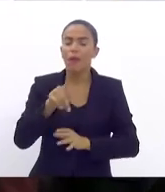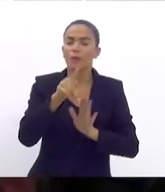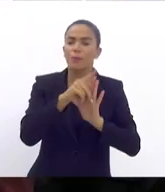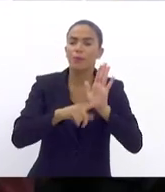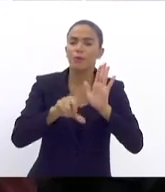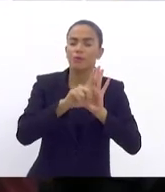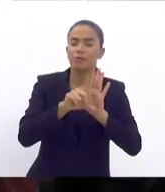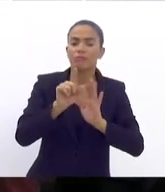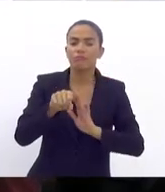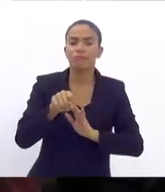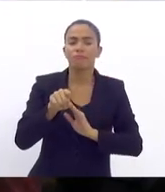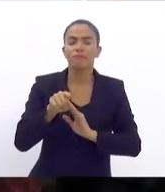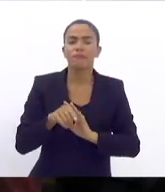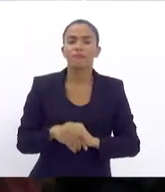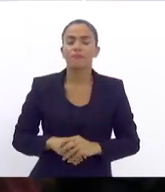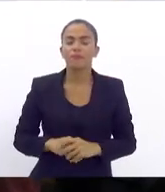projetos